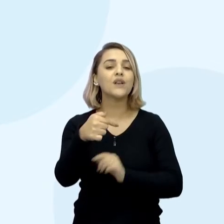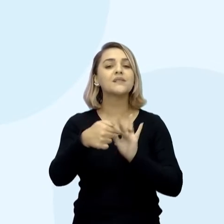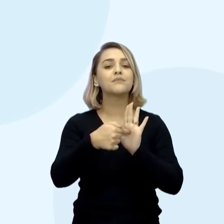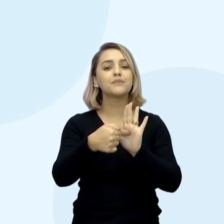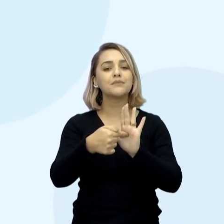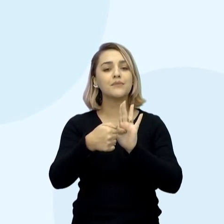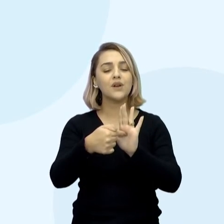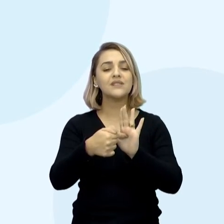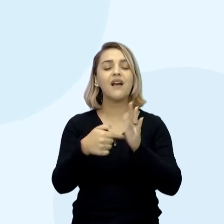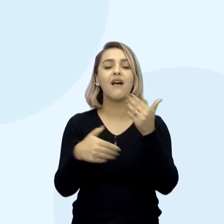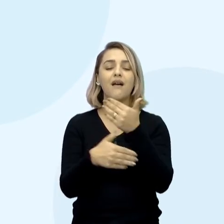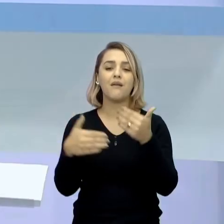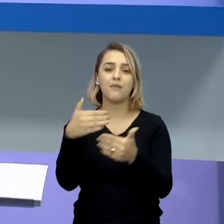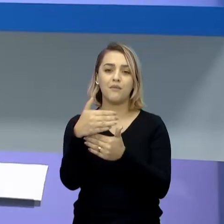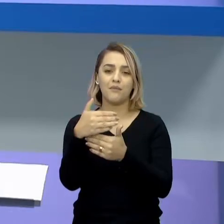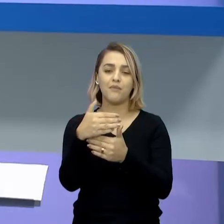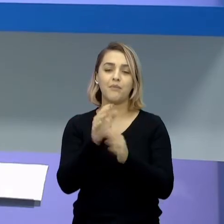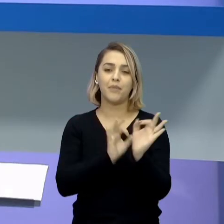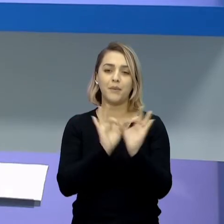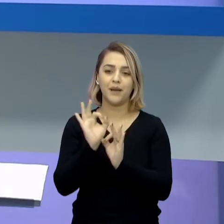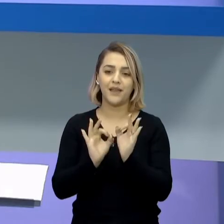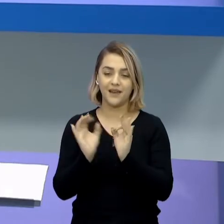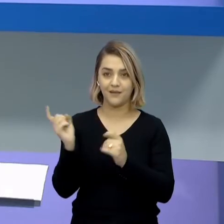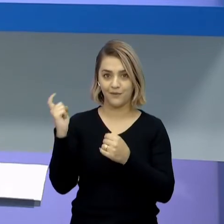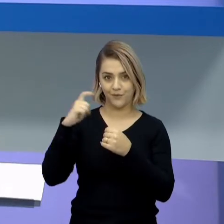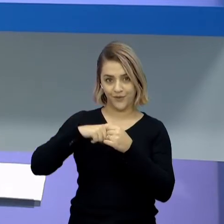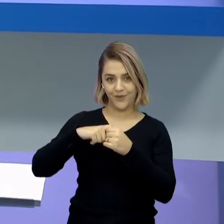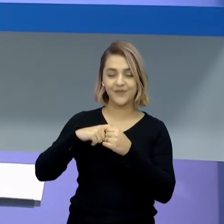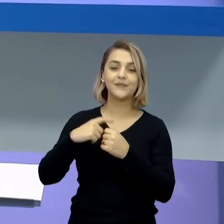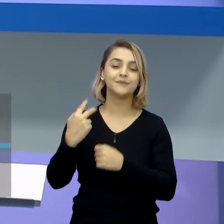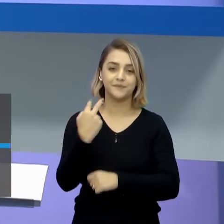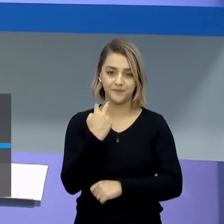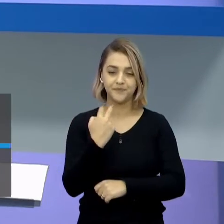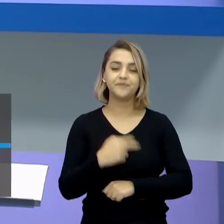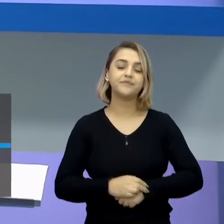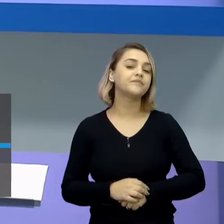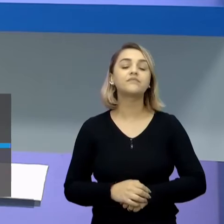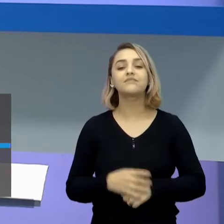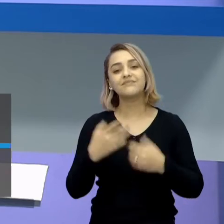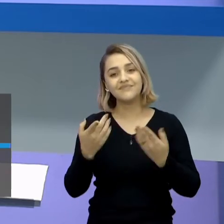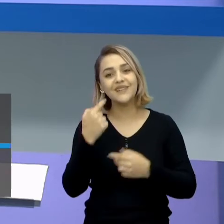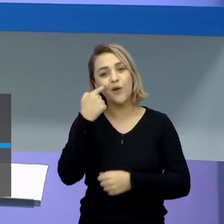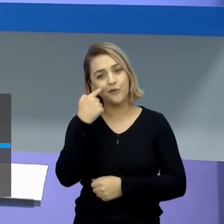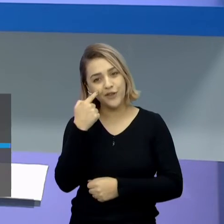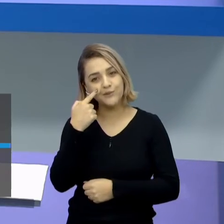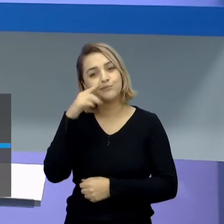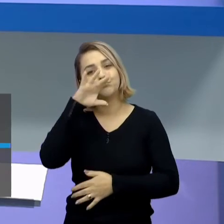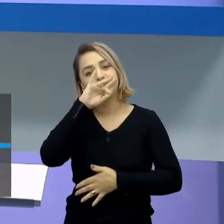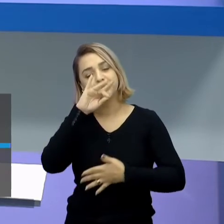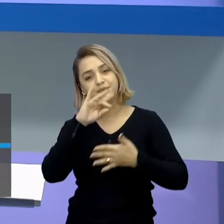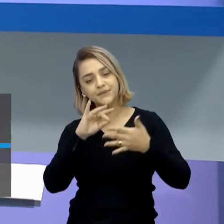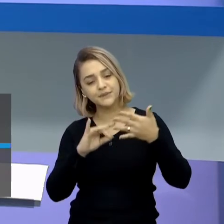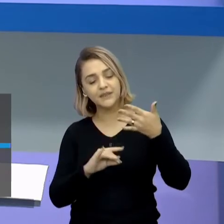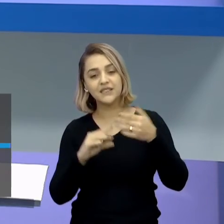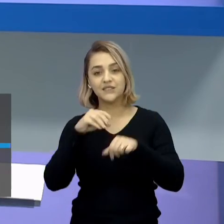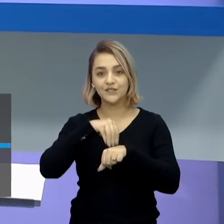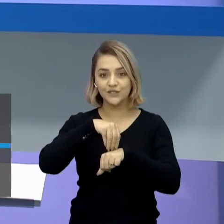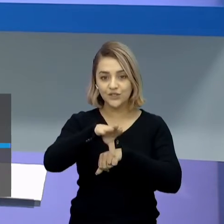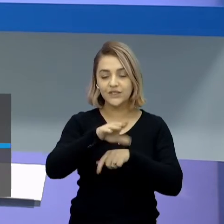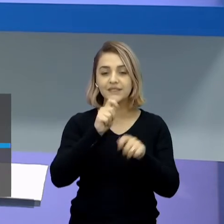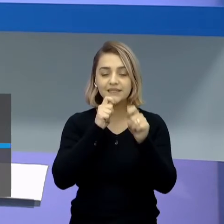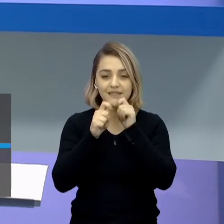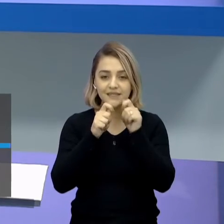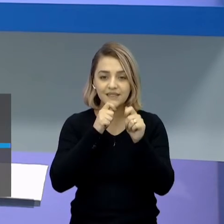tá? Então, pode voltar aqui para mim rapidinho. A gente viu algumas dicas, né, de como fazer uma entrevista e